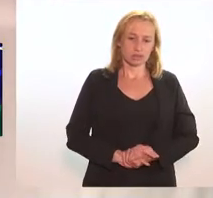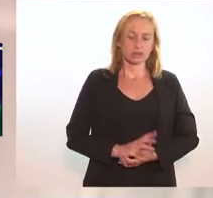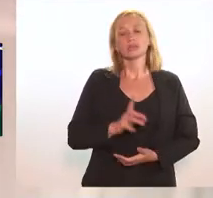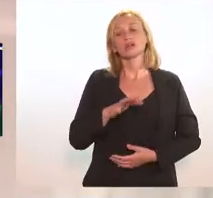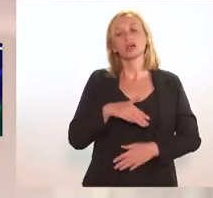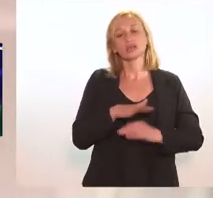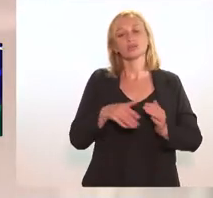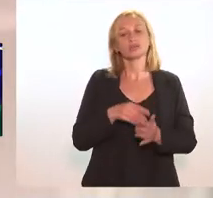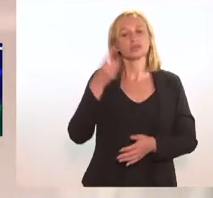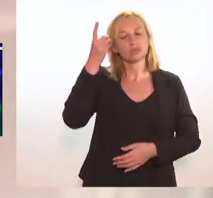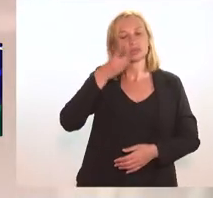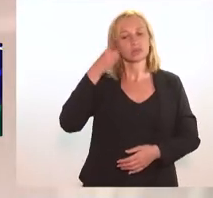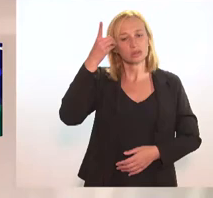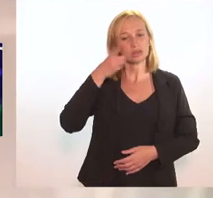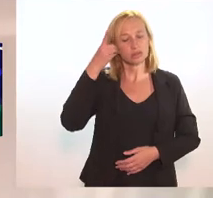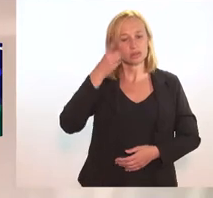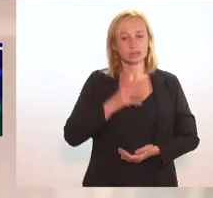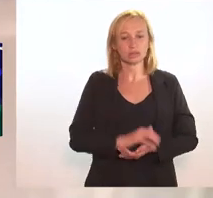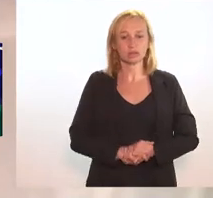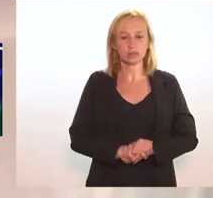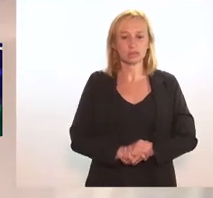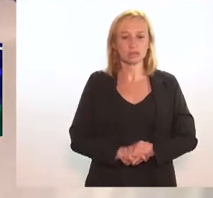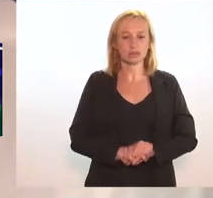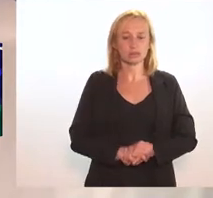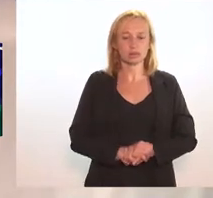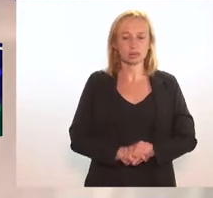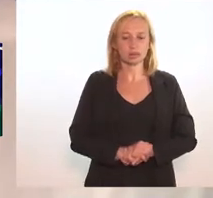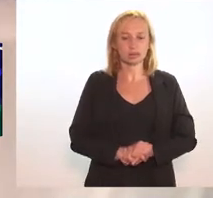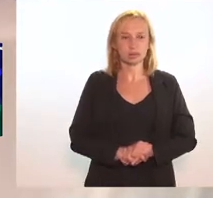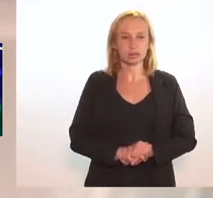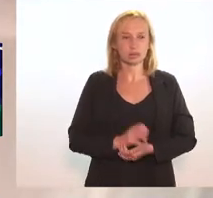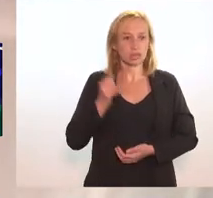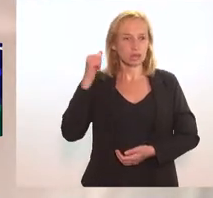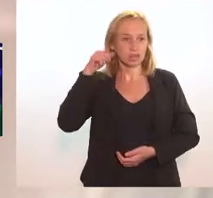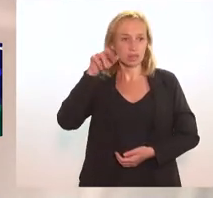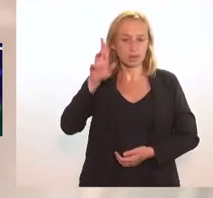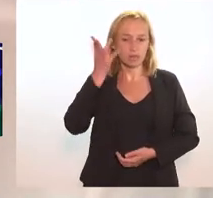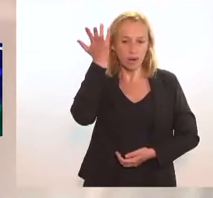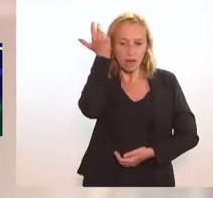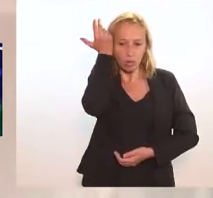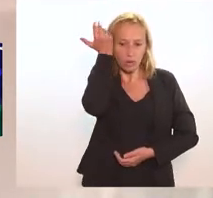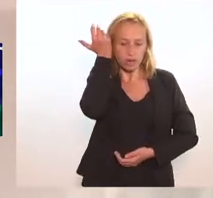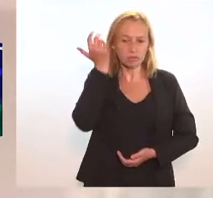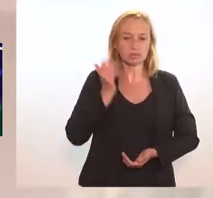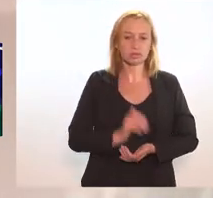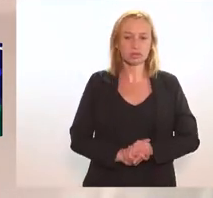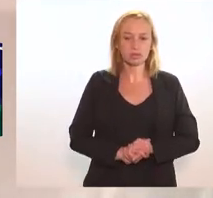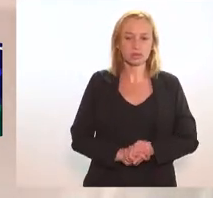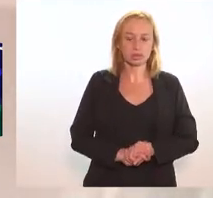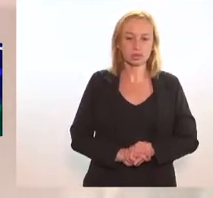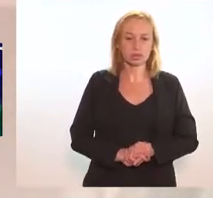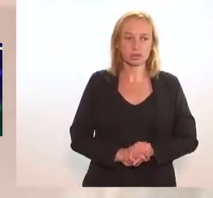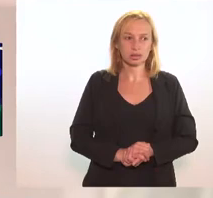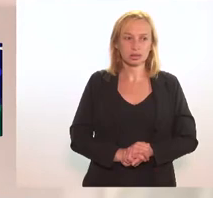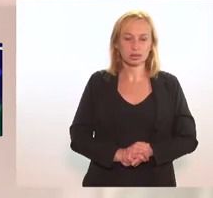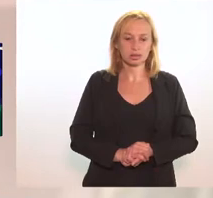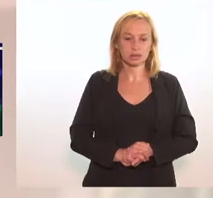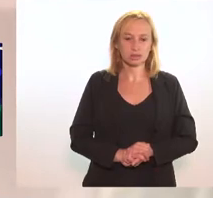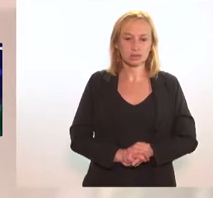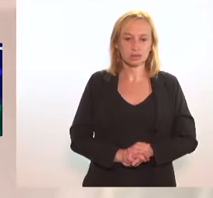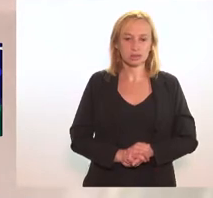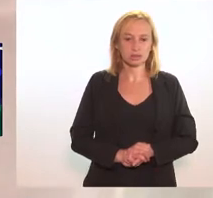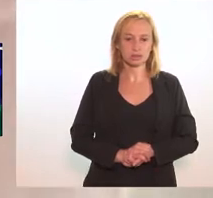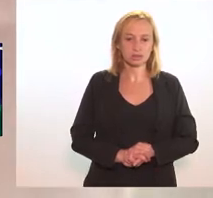deputados, caríssimo deputado Eliomar Coelho, meu amigo Luiz Paulo, Lucinha,